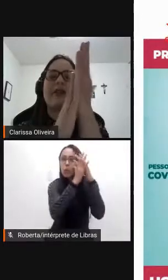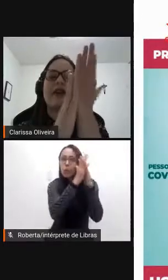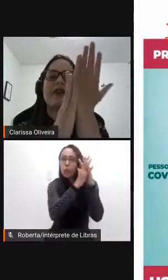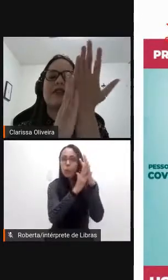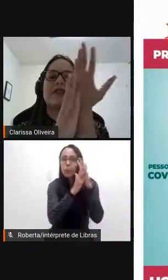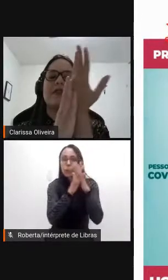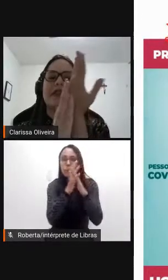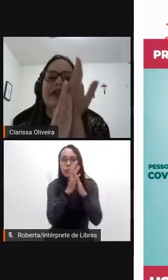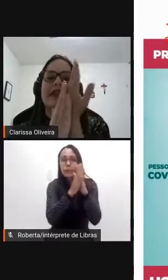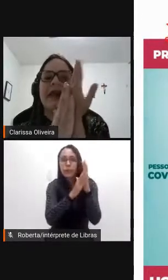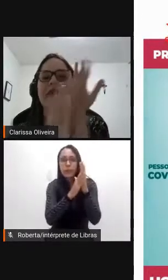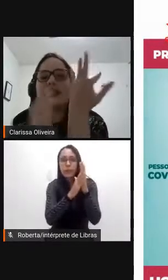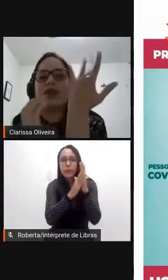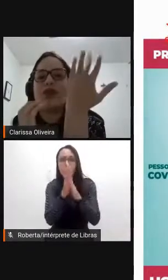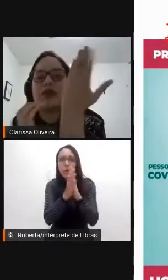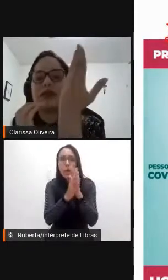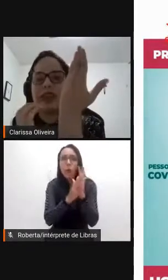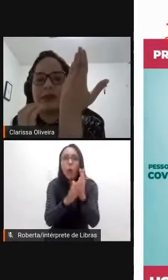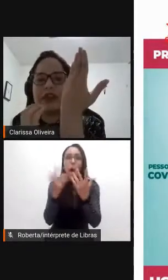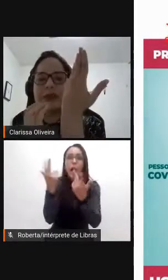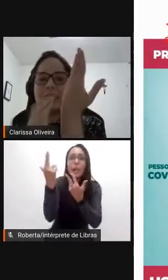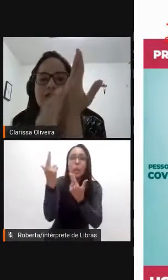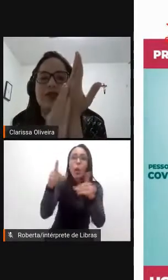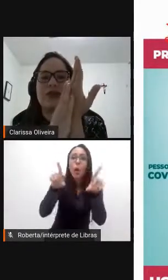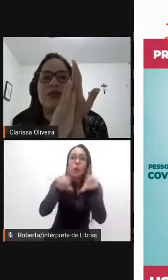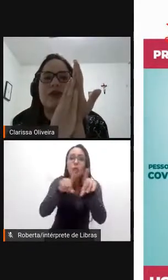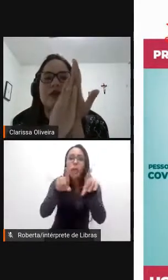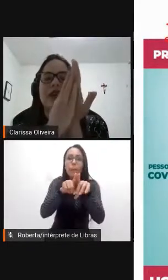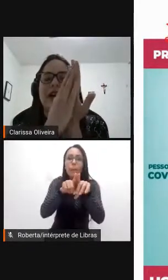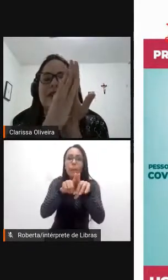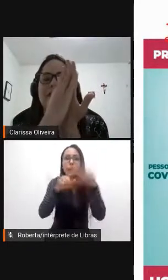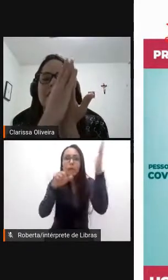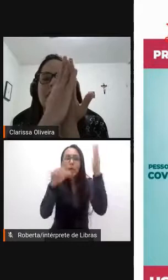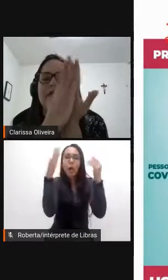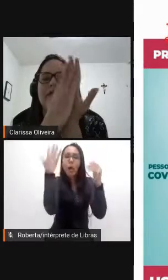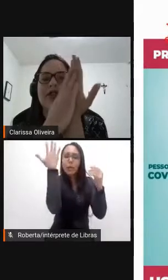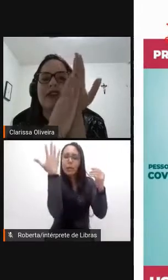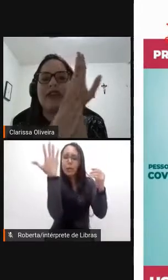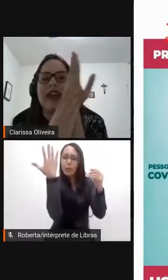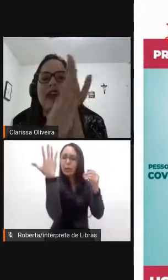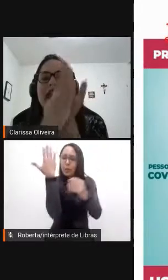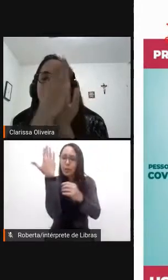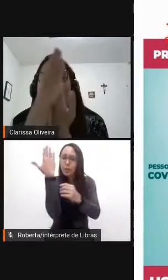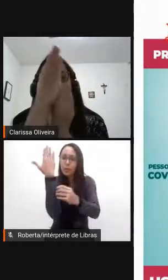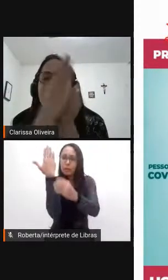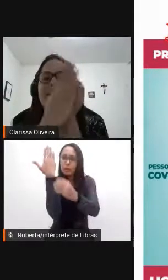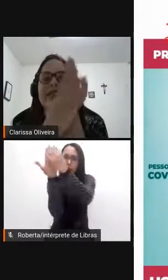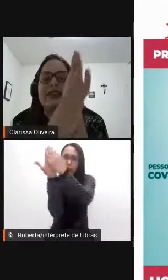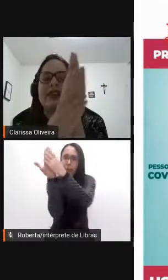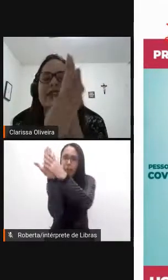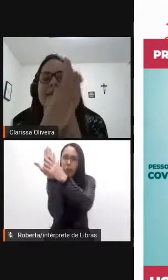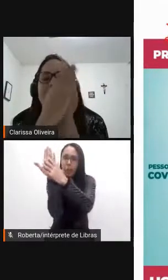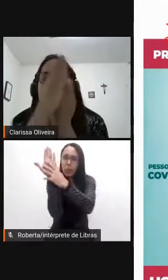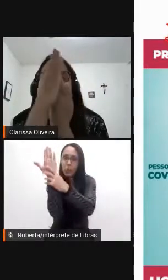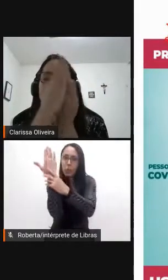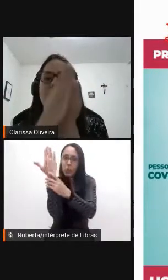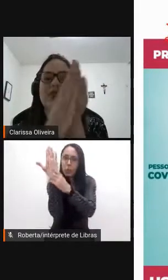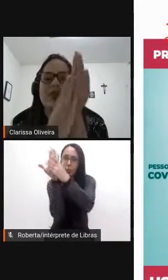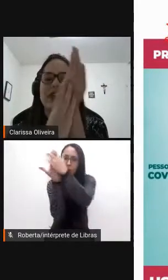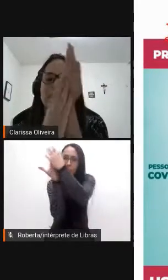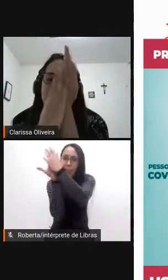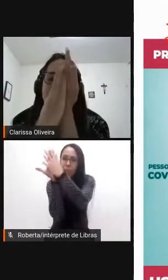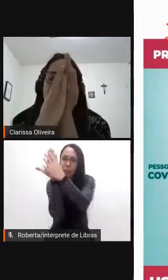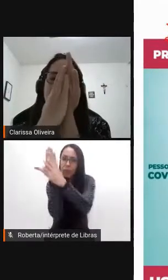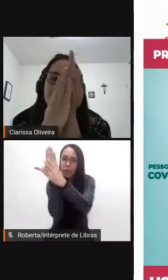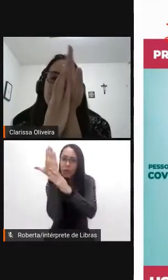A mesma coisa eu vou fazer para o dorso das minhas mãos, do outro lado. Então, eu vou esfregar aqui, nessa parte do